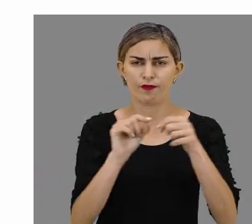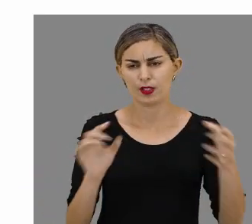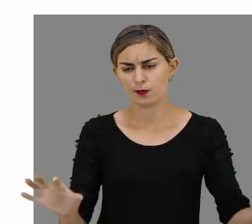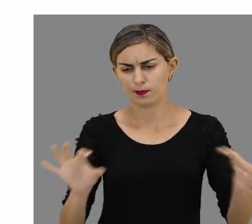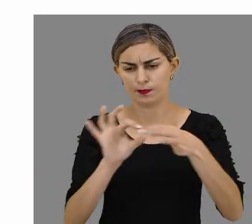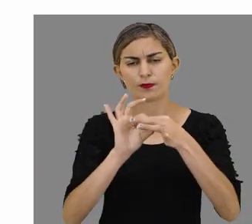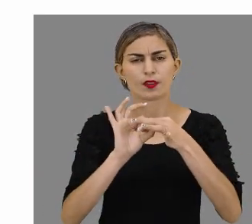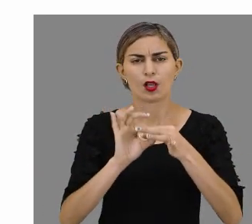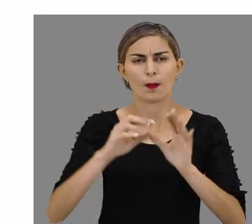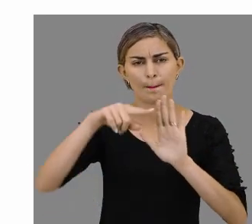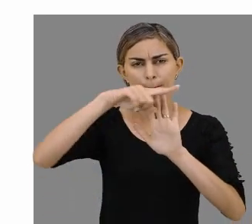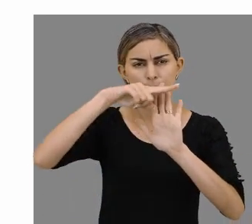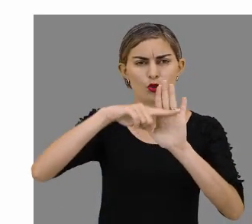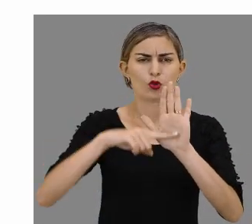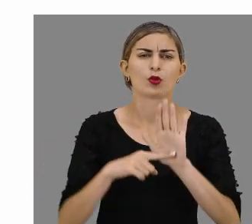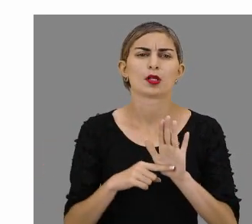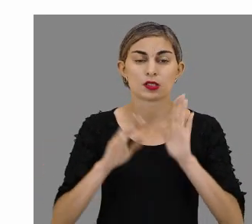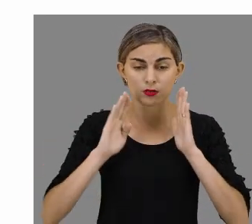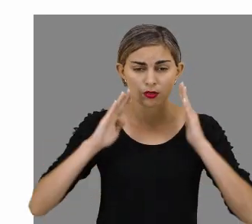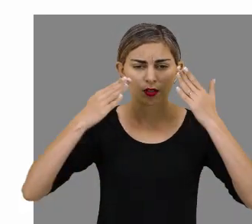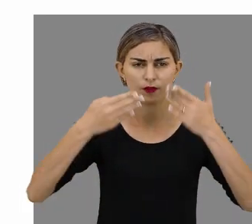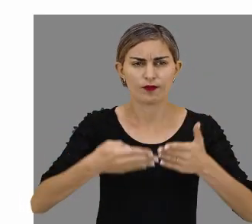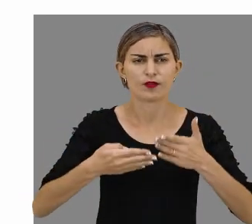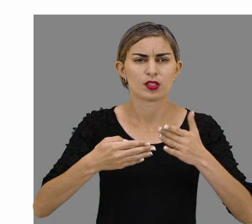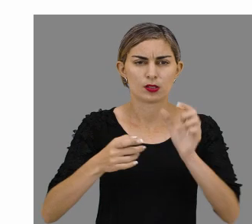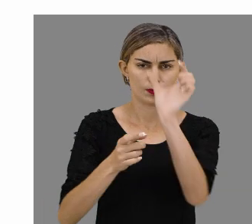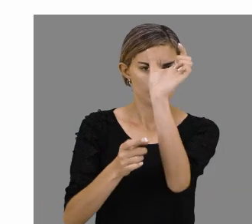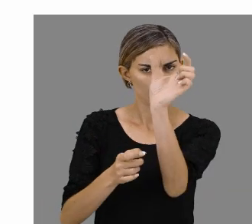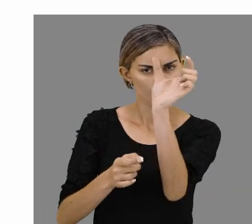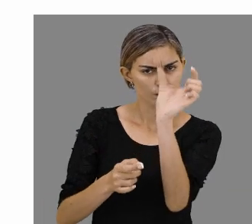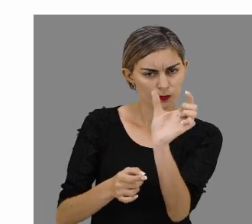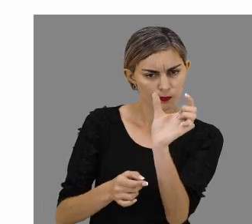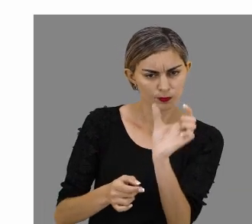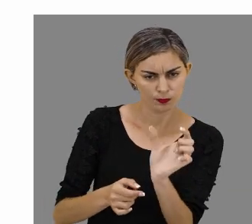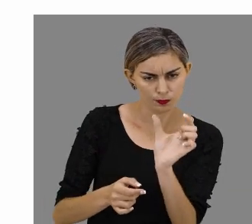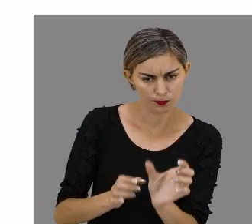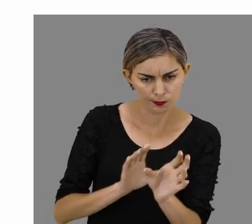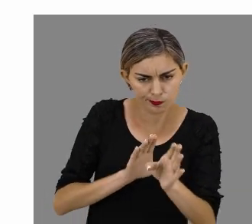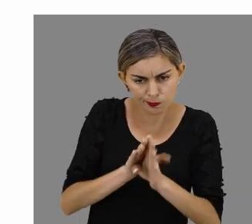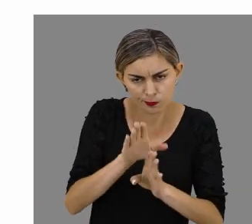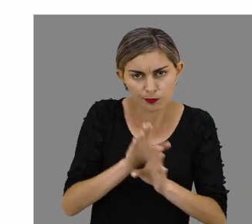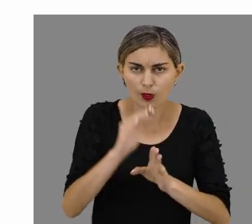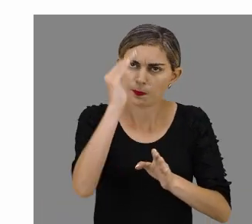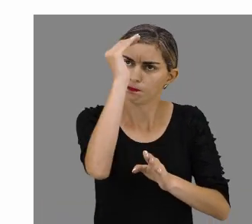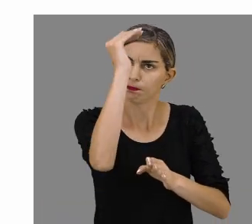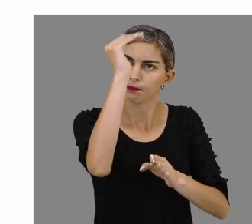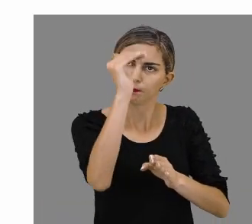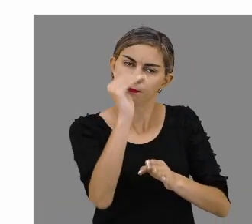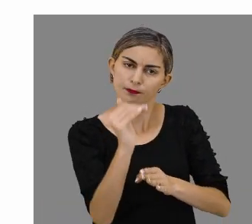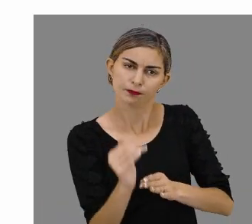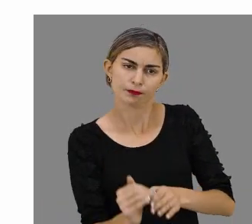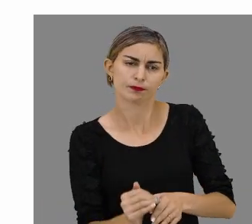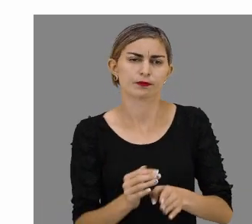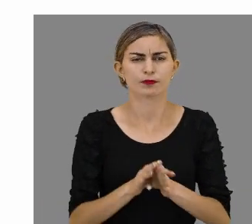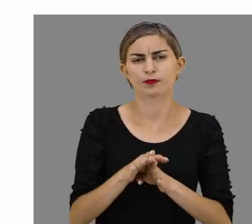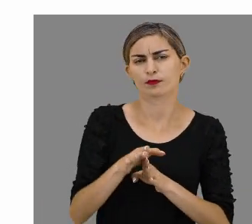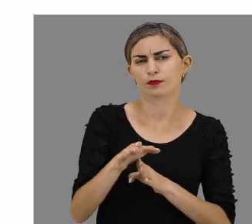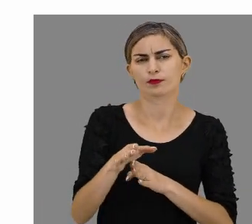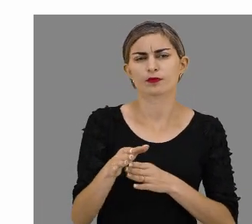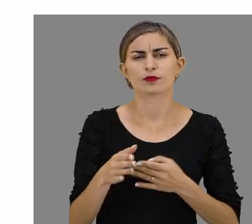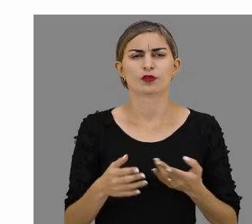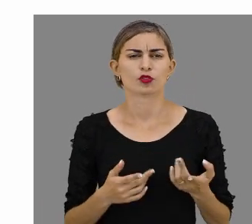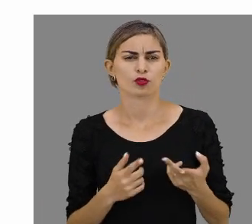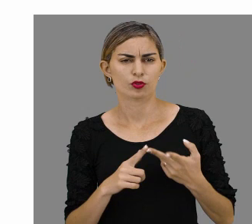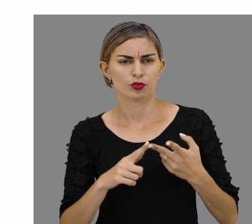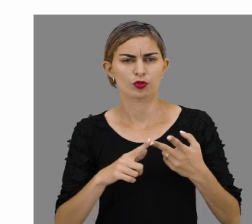um paradigma de programação com ênfase no uso de sequências de instruções, estruturas condicionais, estruturas